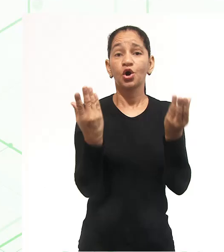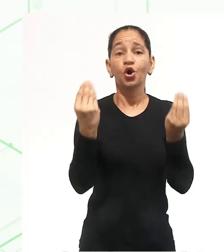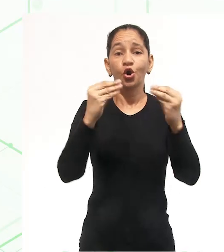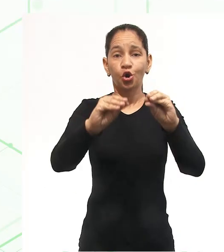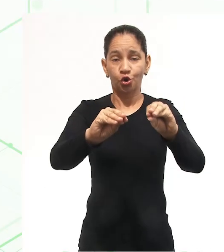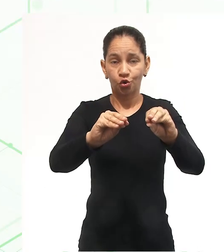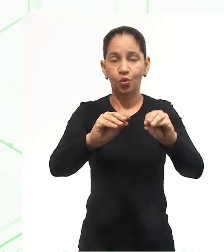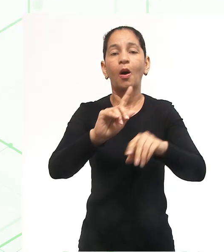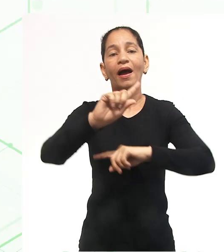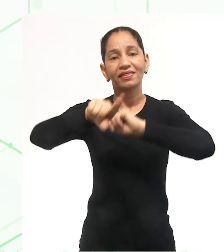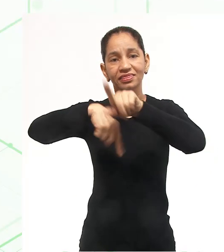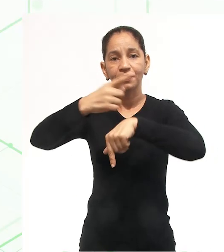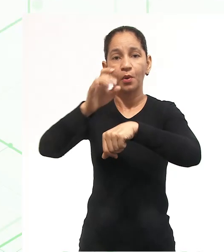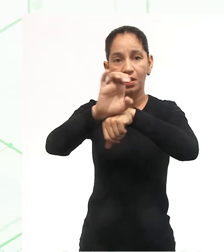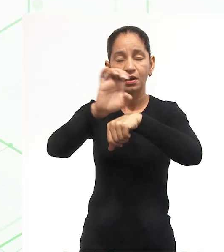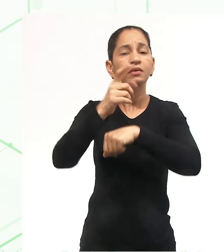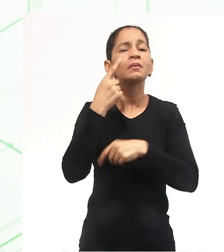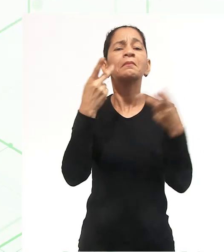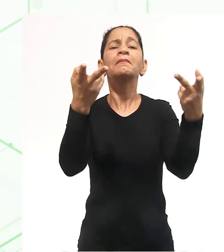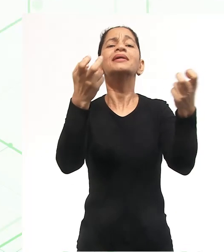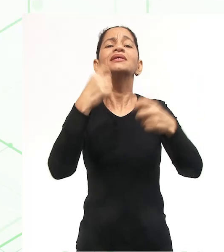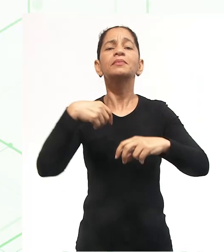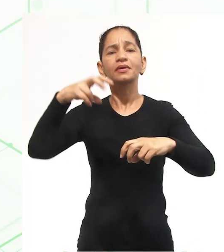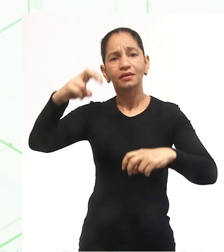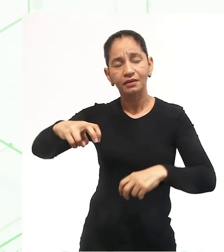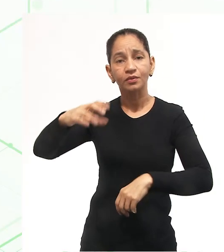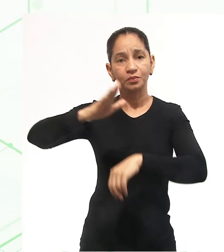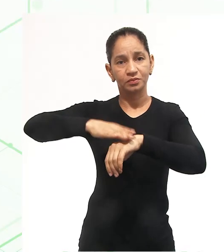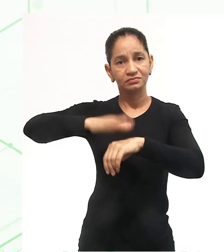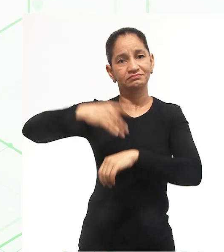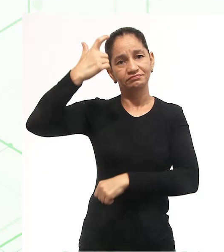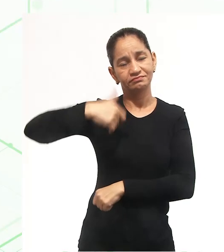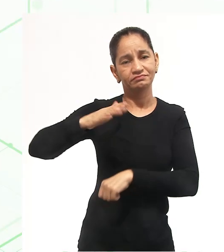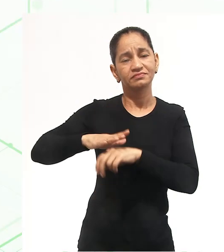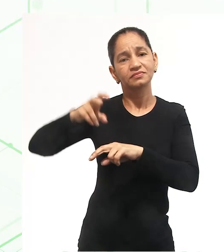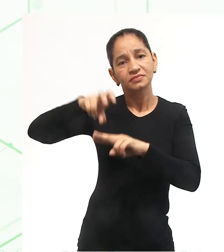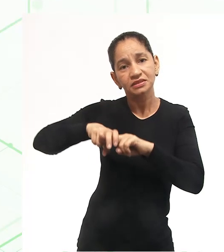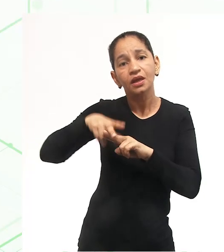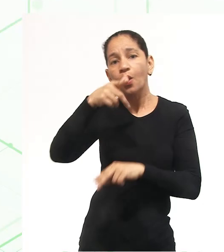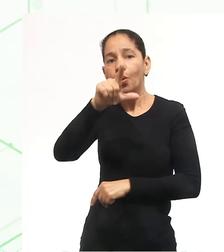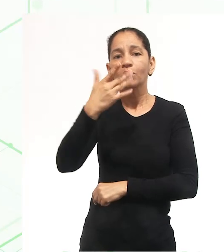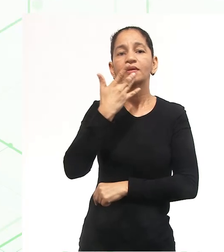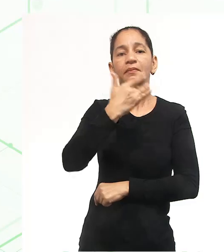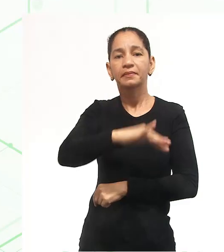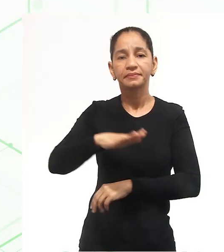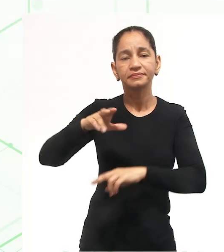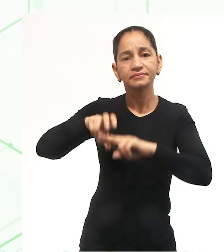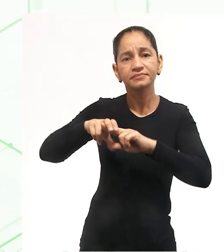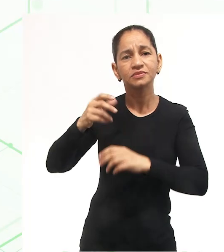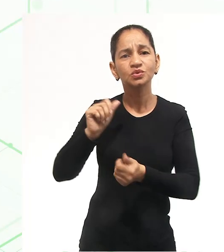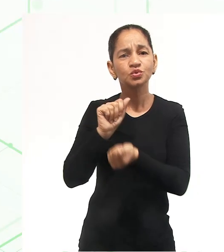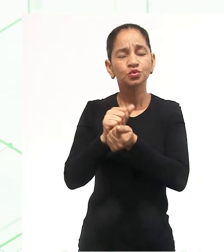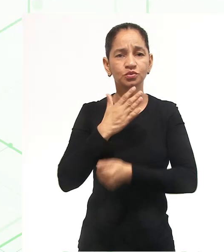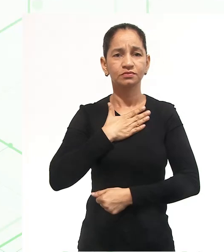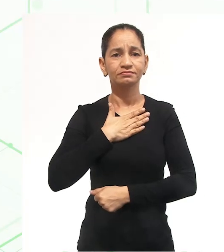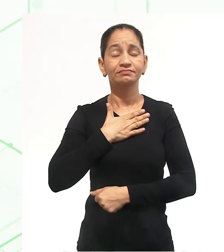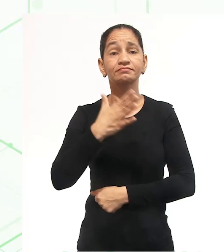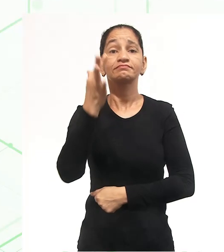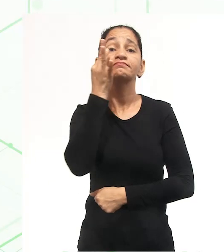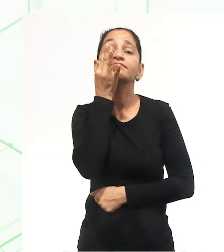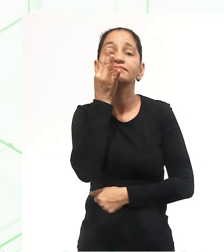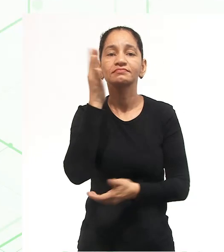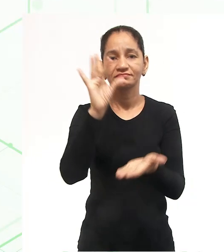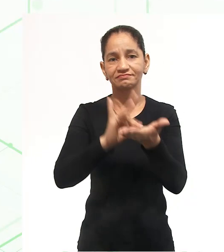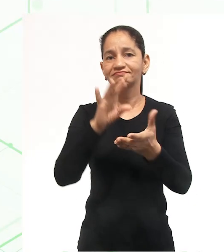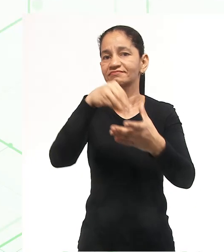estamos ajudando 2 crianças e no meu colo tem outra criança? Isso é a realidade da